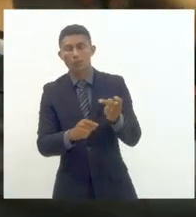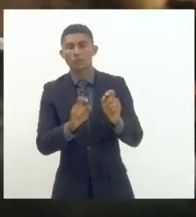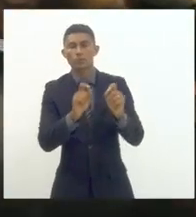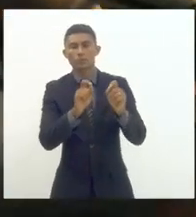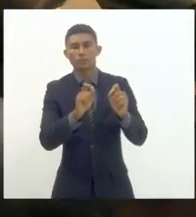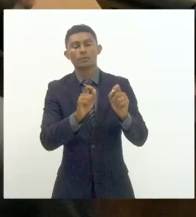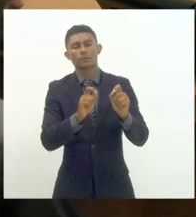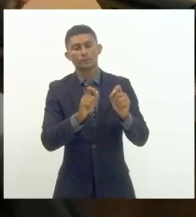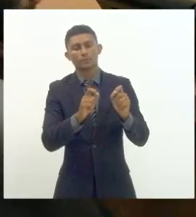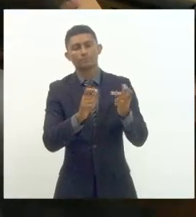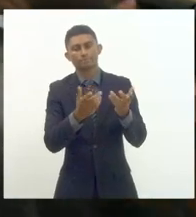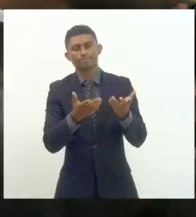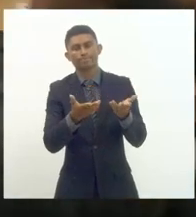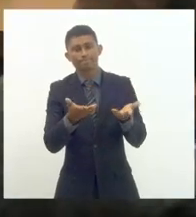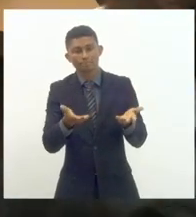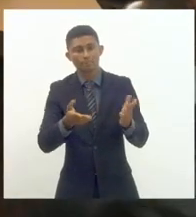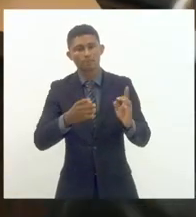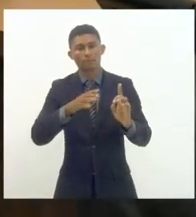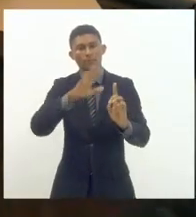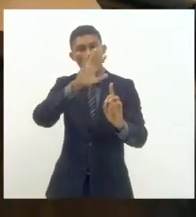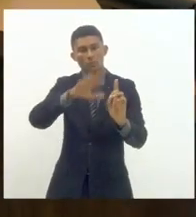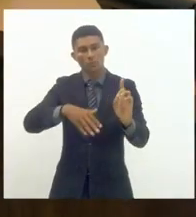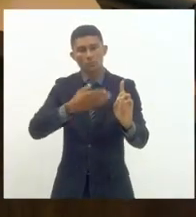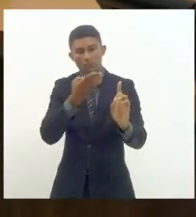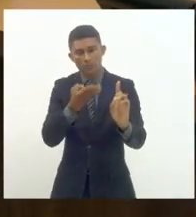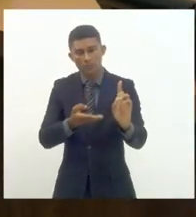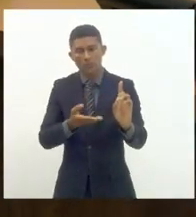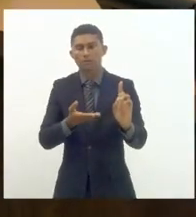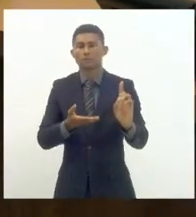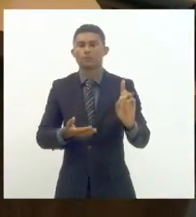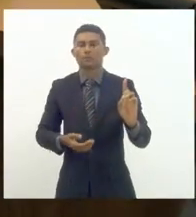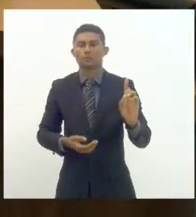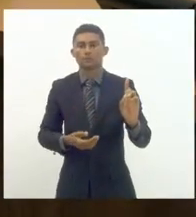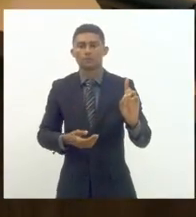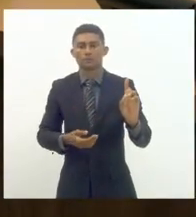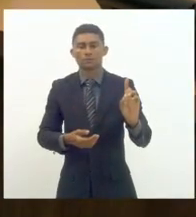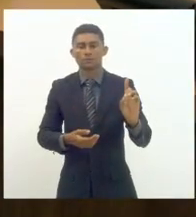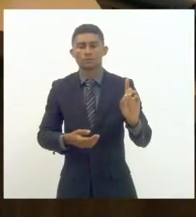incluir a homenagem ao...